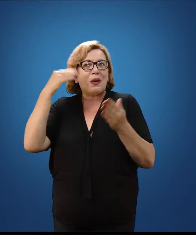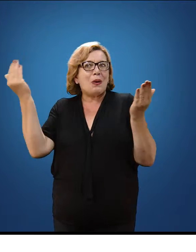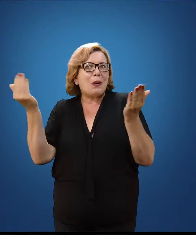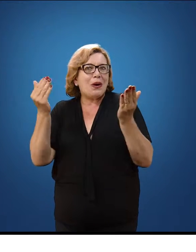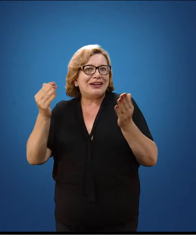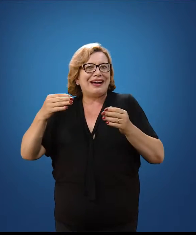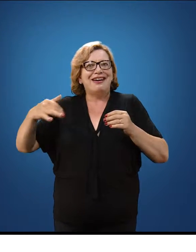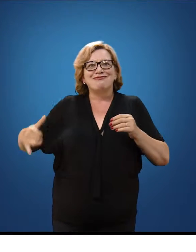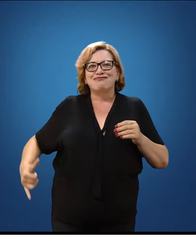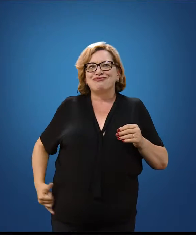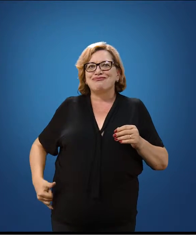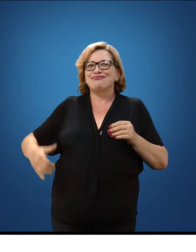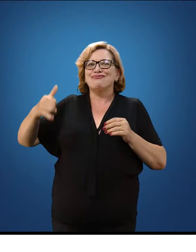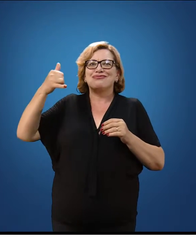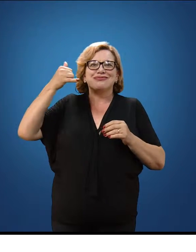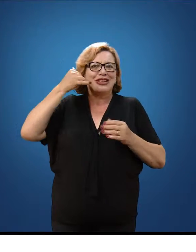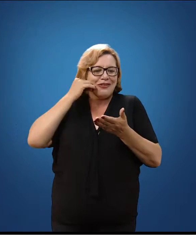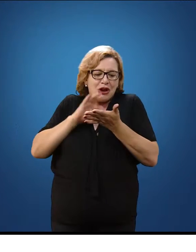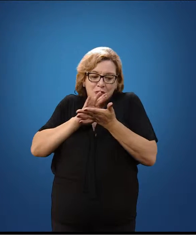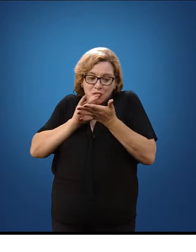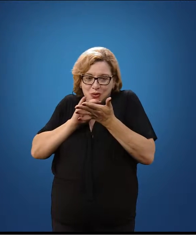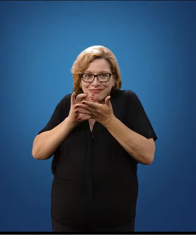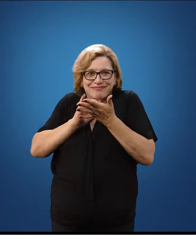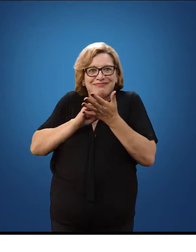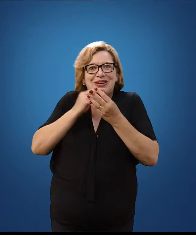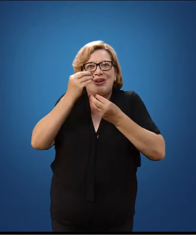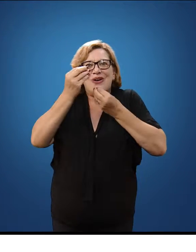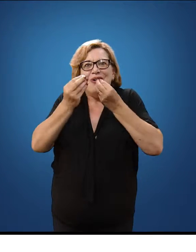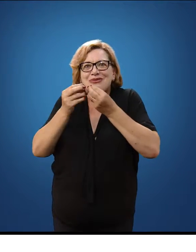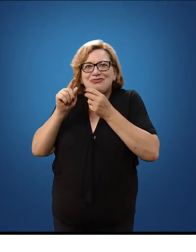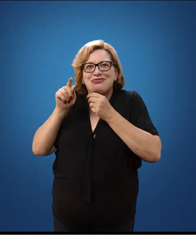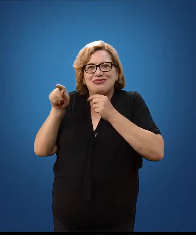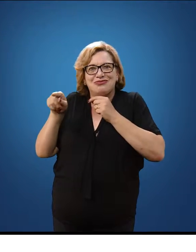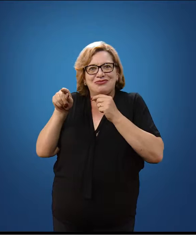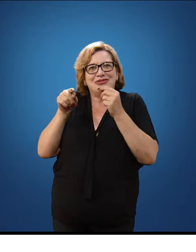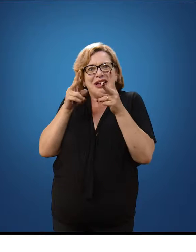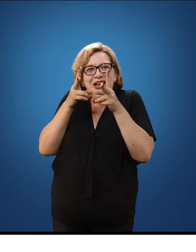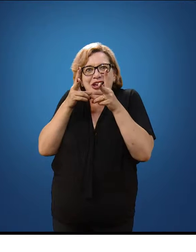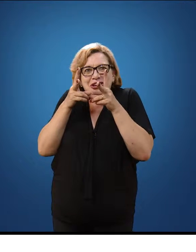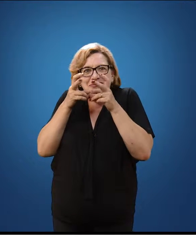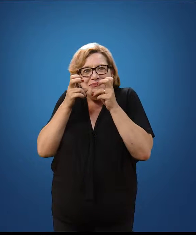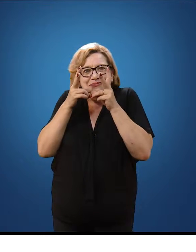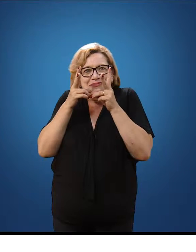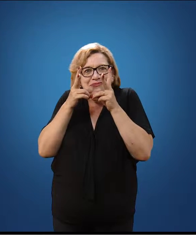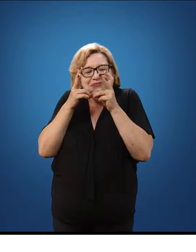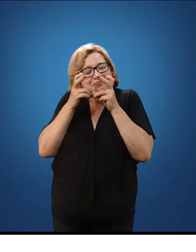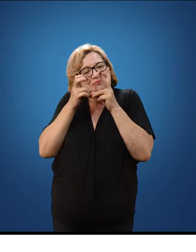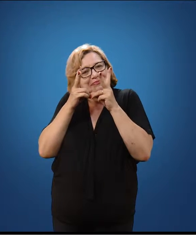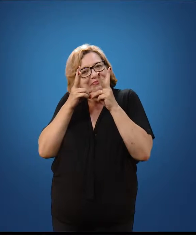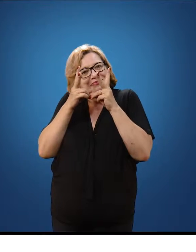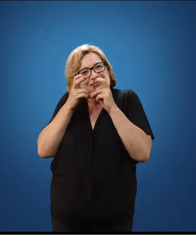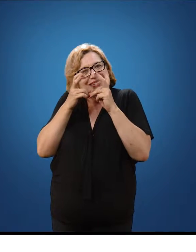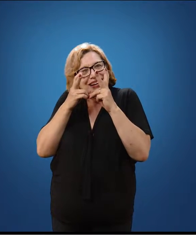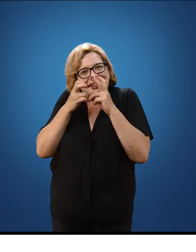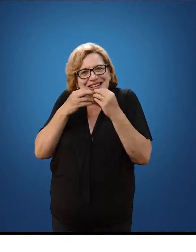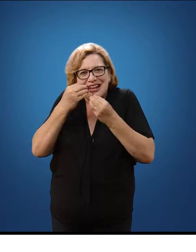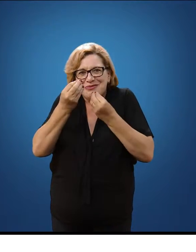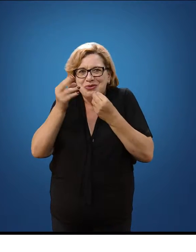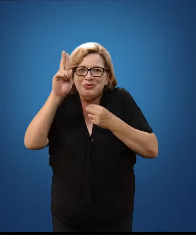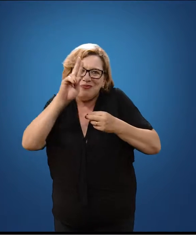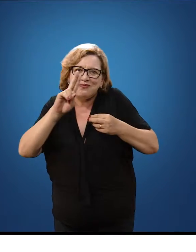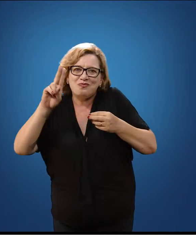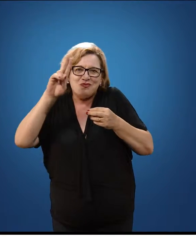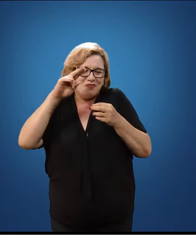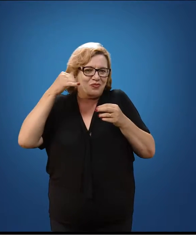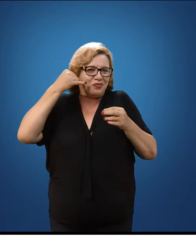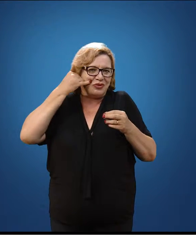comentou a professora Maria Cristina. Como você percebe a entrada desse aparelho? Afinal de contas, cada aluno agora, aqueles que